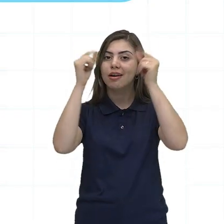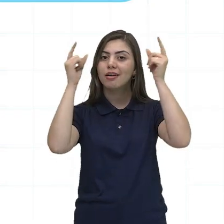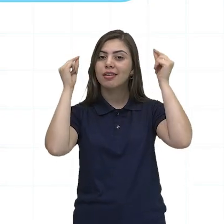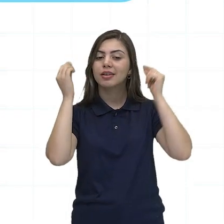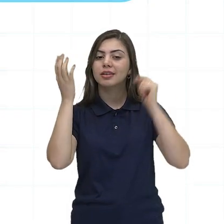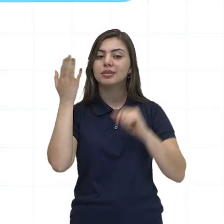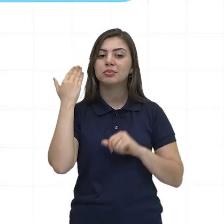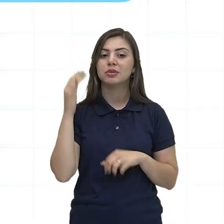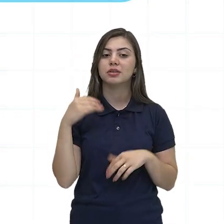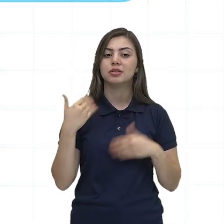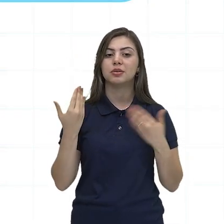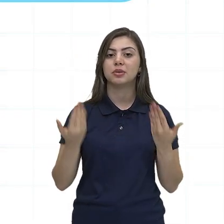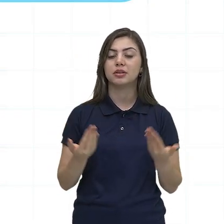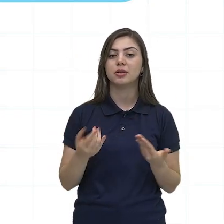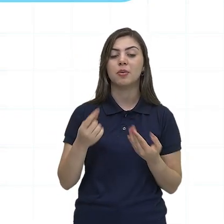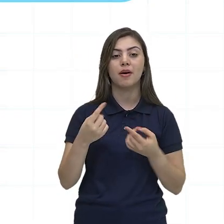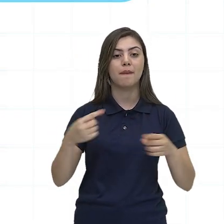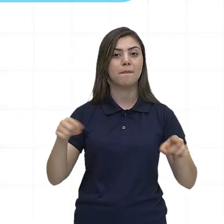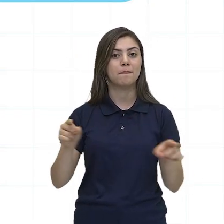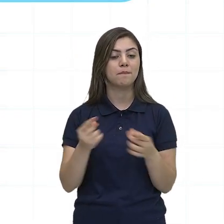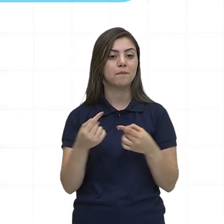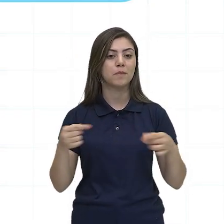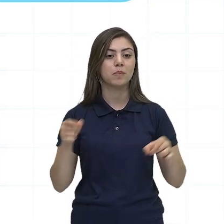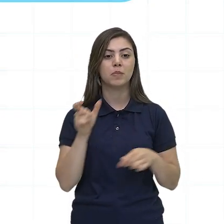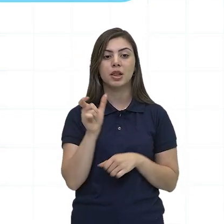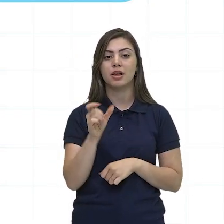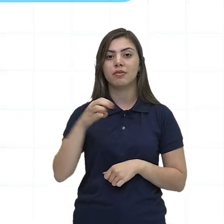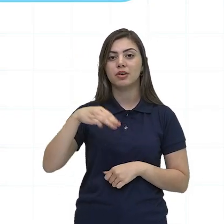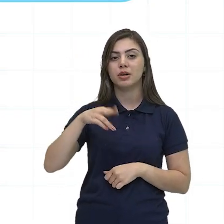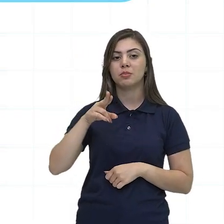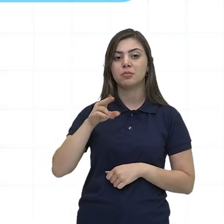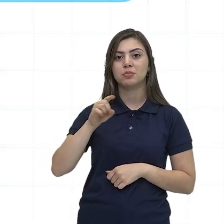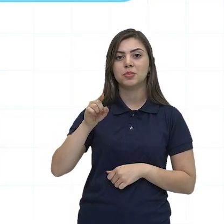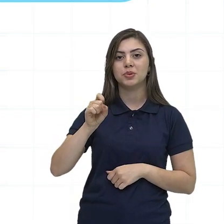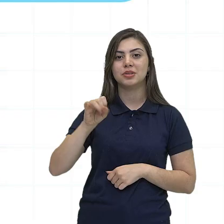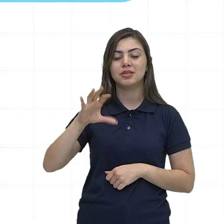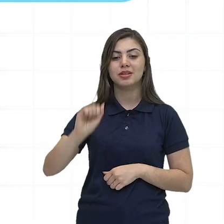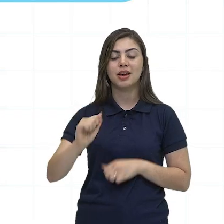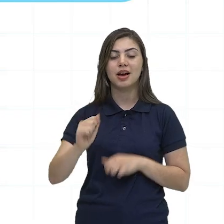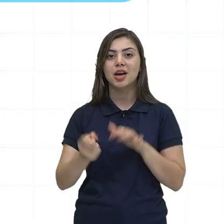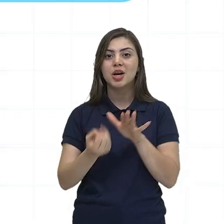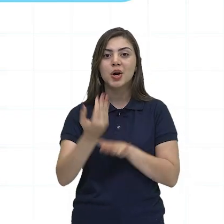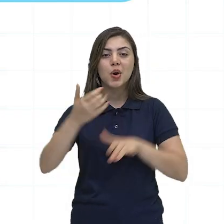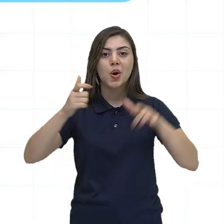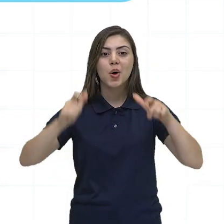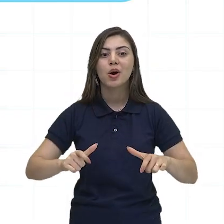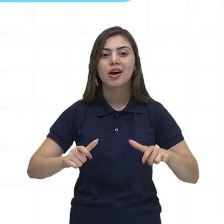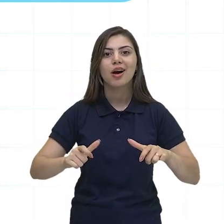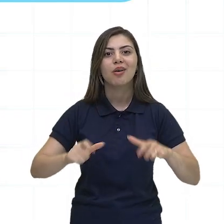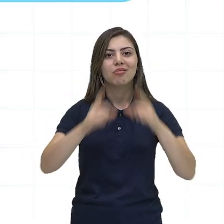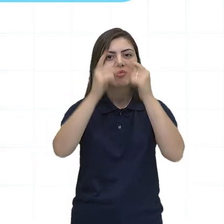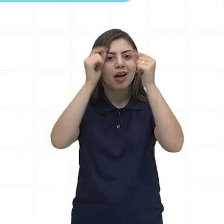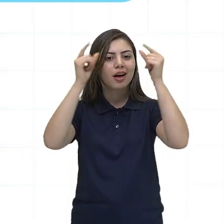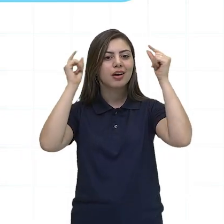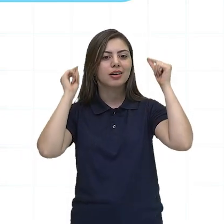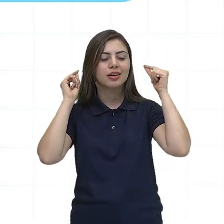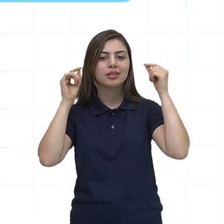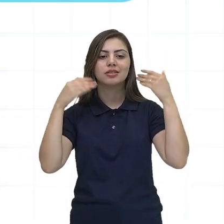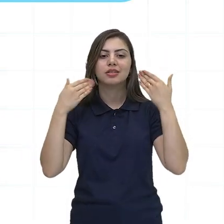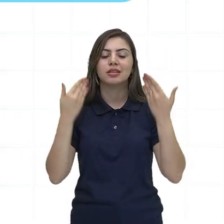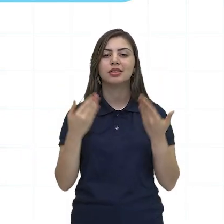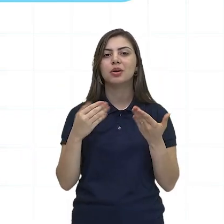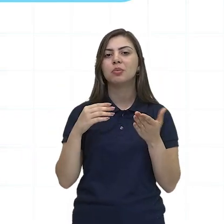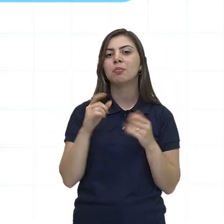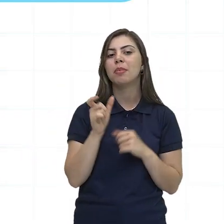A própria palavra música nasceu na Grécia, onde musique significava